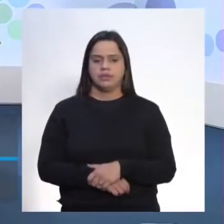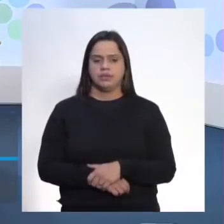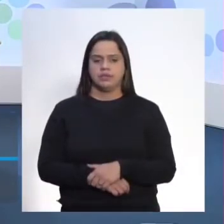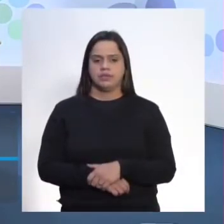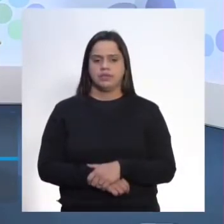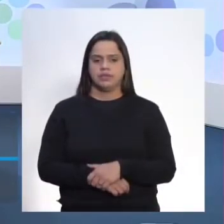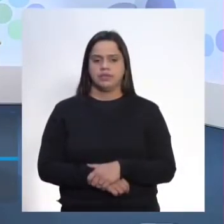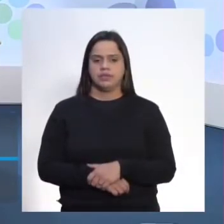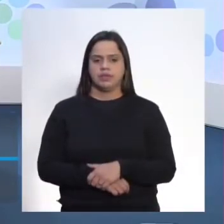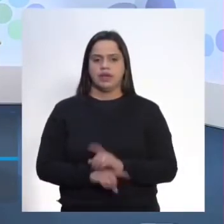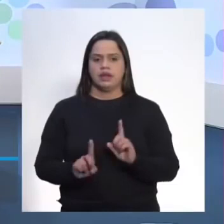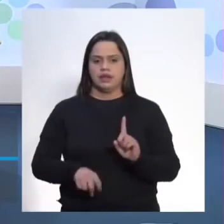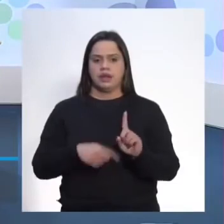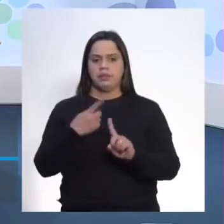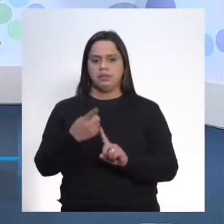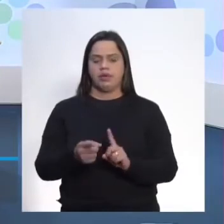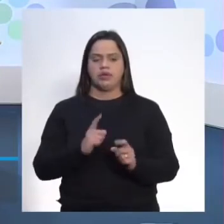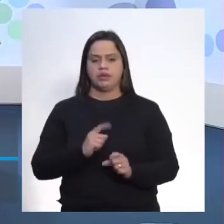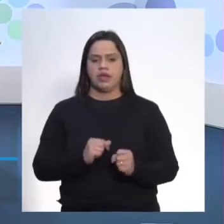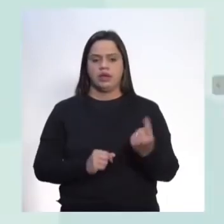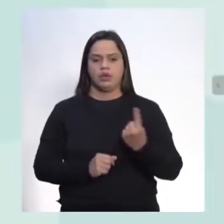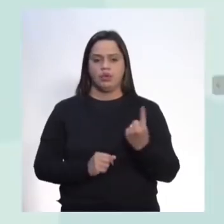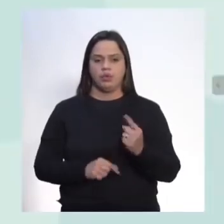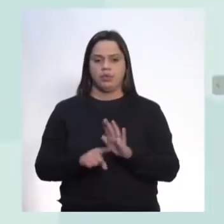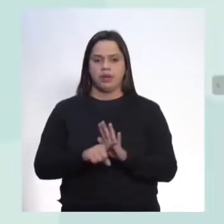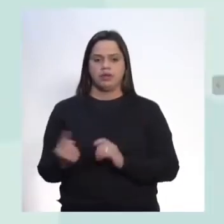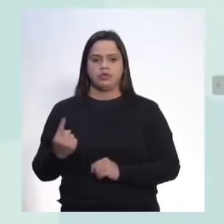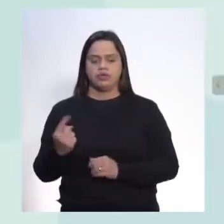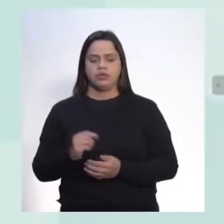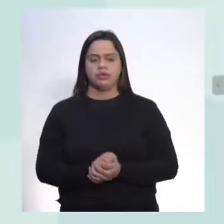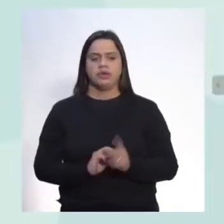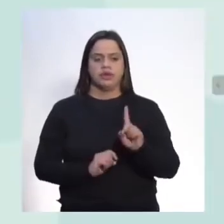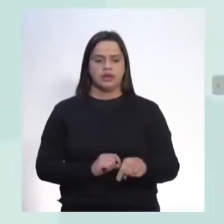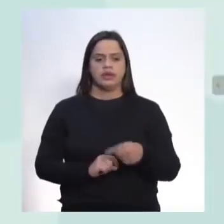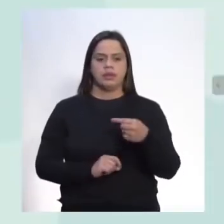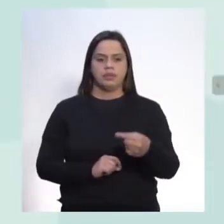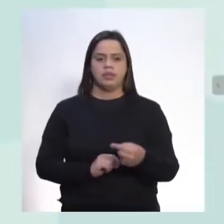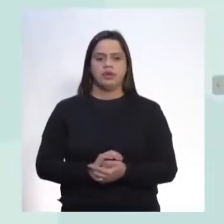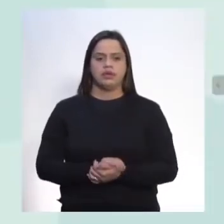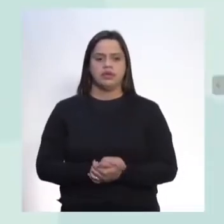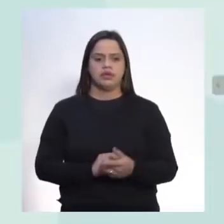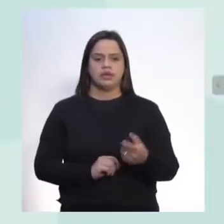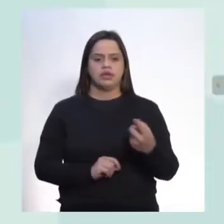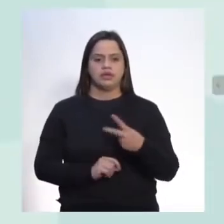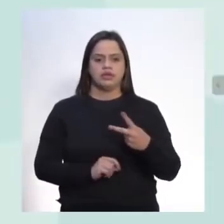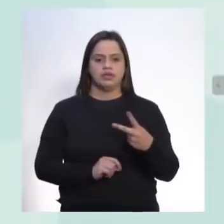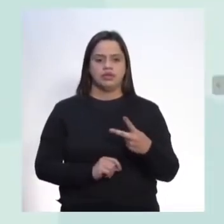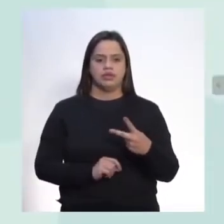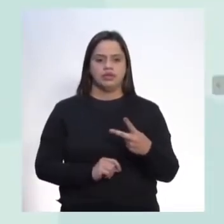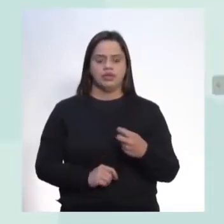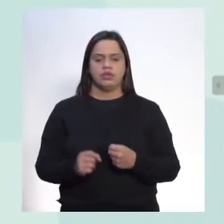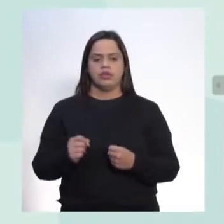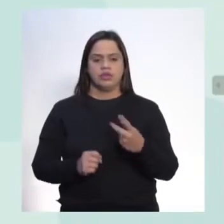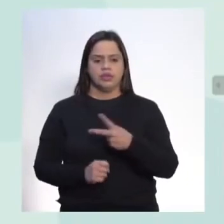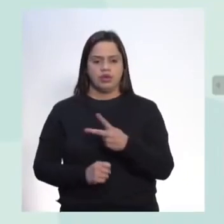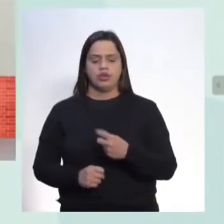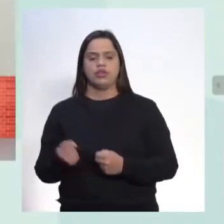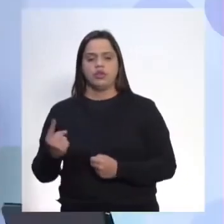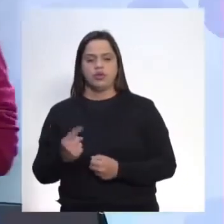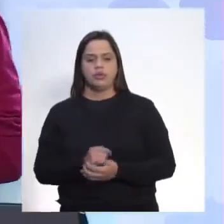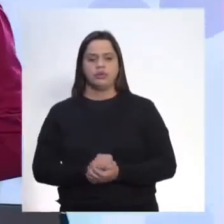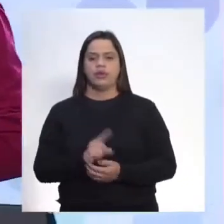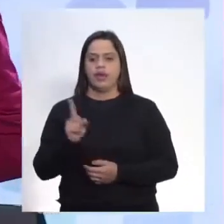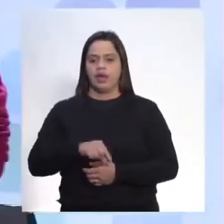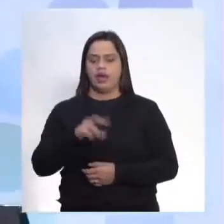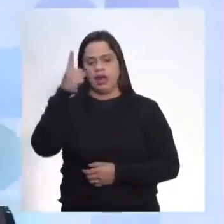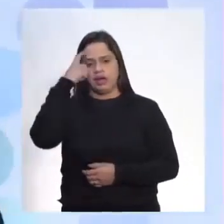3, na sequência, temos ali 1 e menos 1, e o próximo termo temos 2, 2 e 1, tudo bem? Então, é